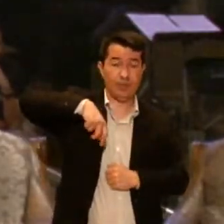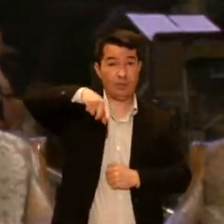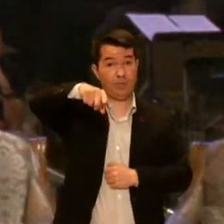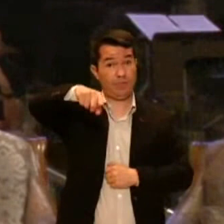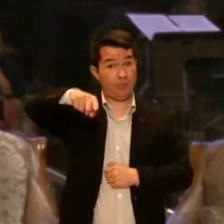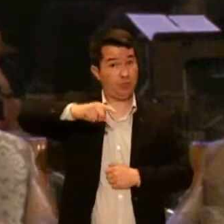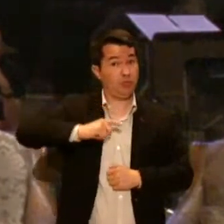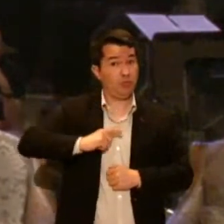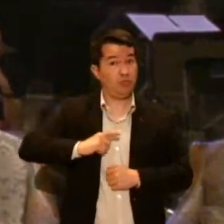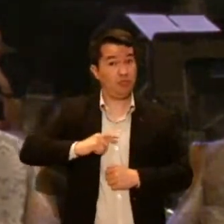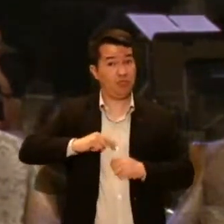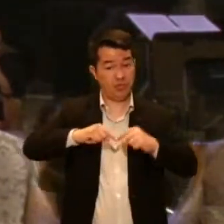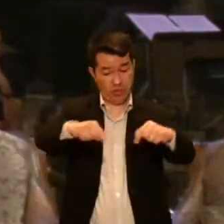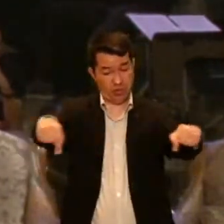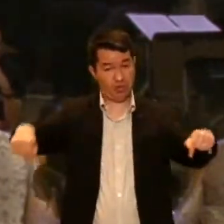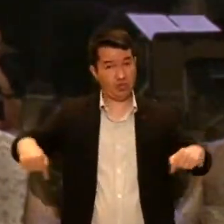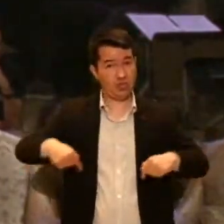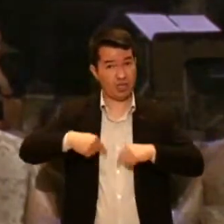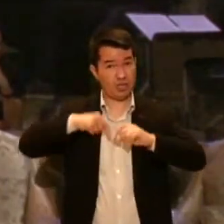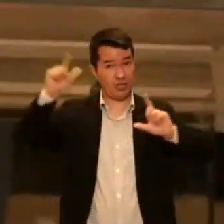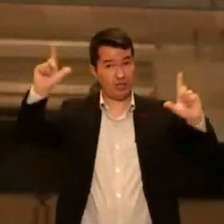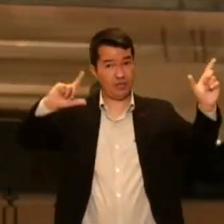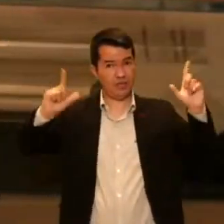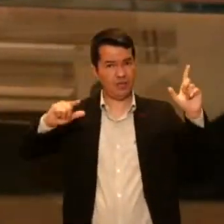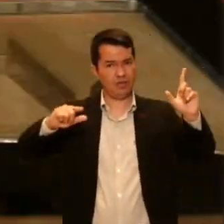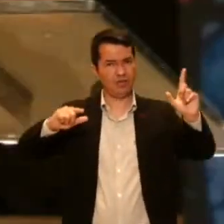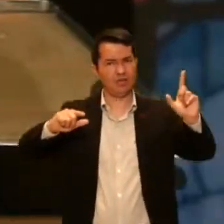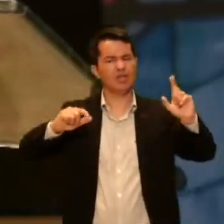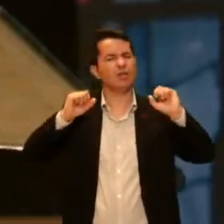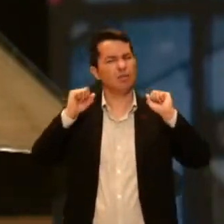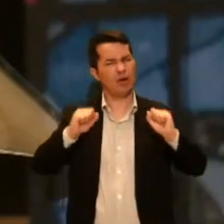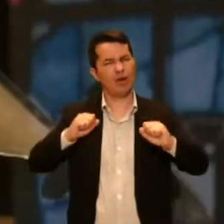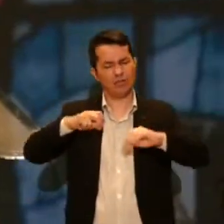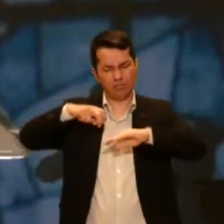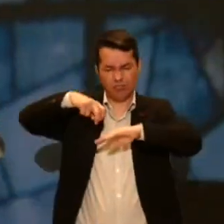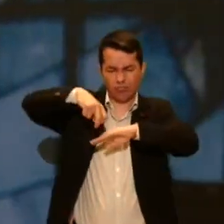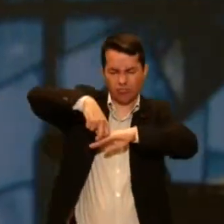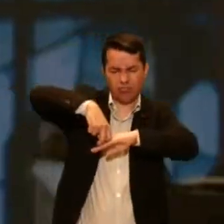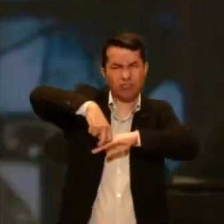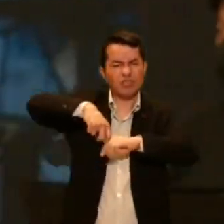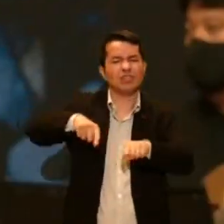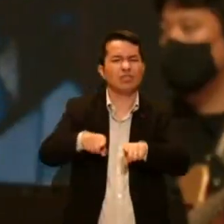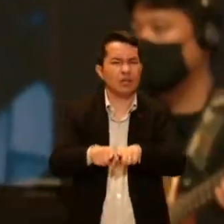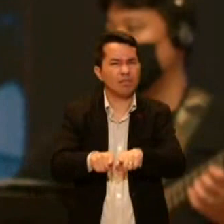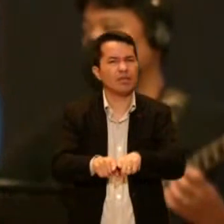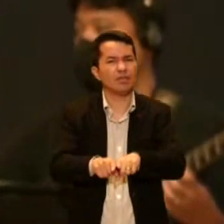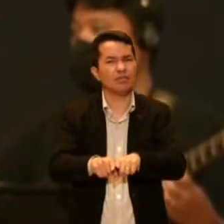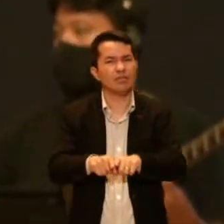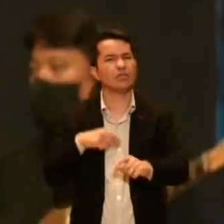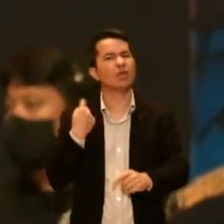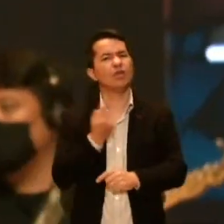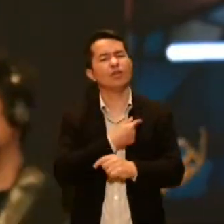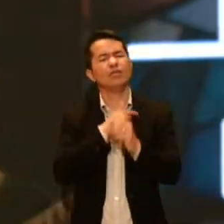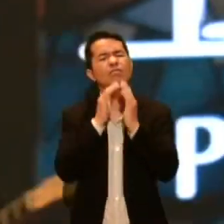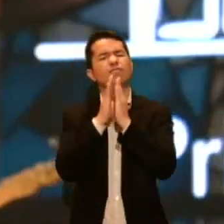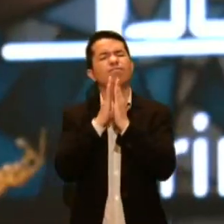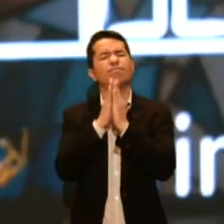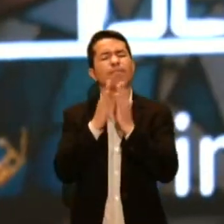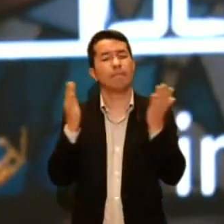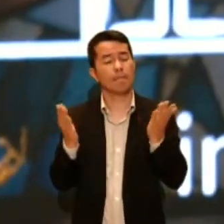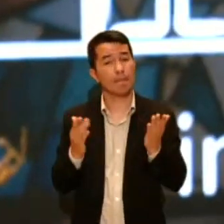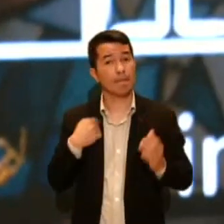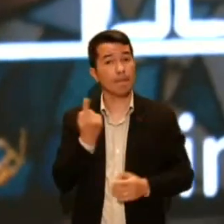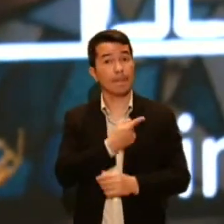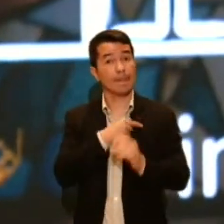na poltrona. Nós vamos falar com o Deus Todo-Poderoso. E eu costumo dizer que quando Deus fala com a gente, nós temos que ter